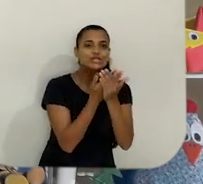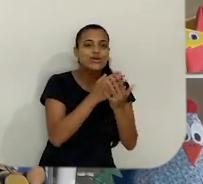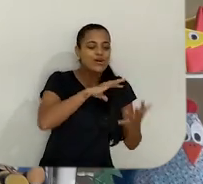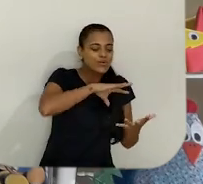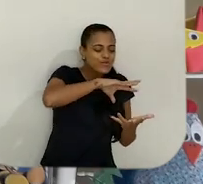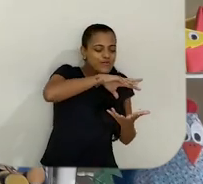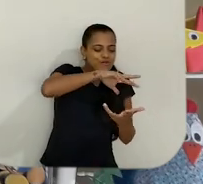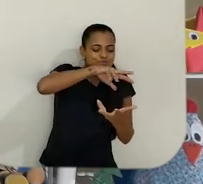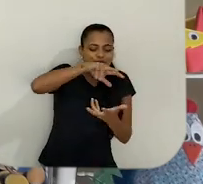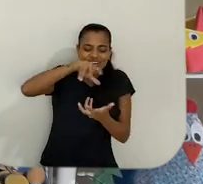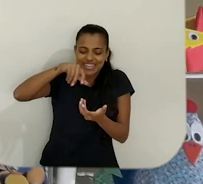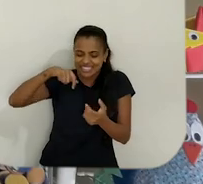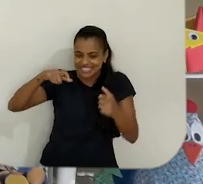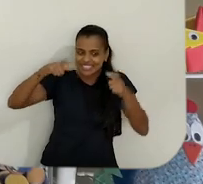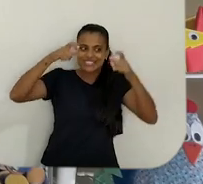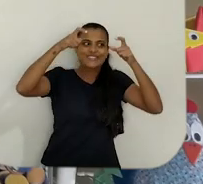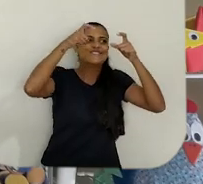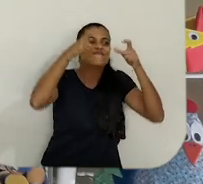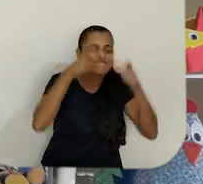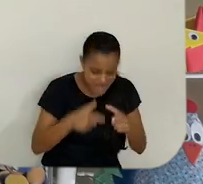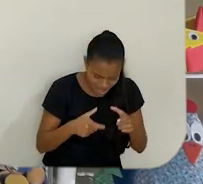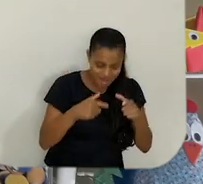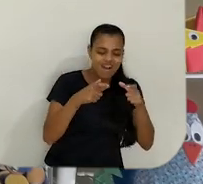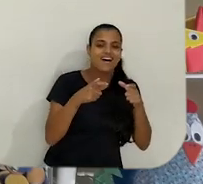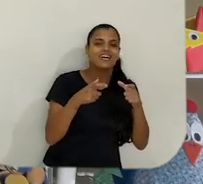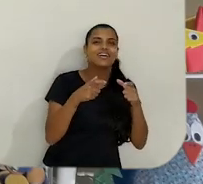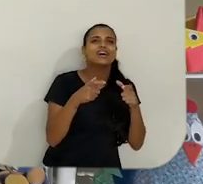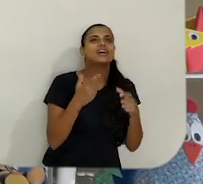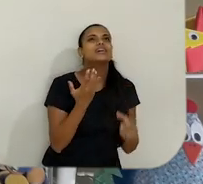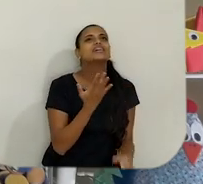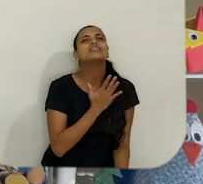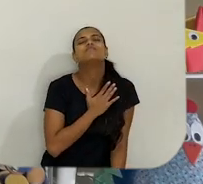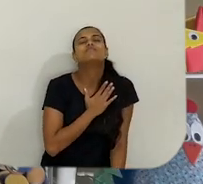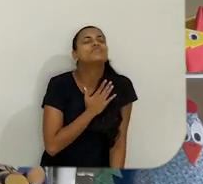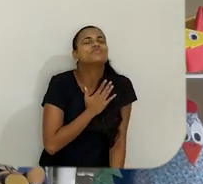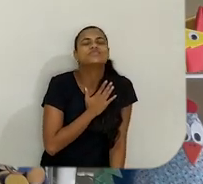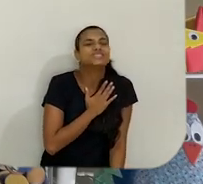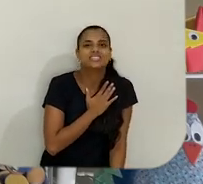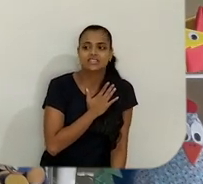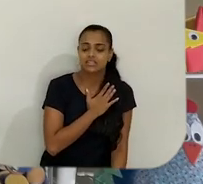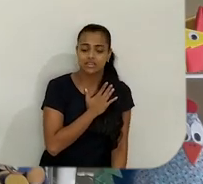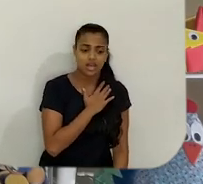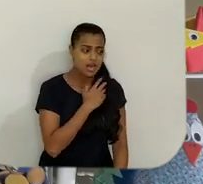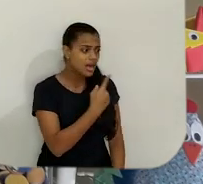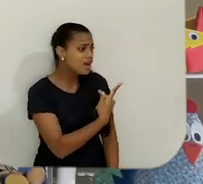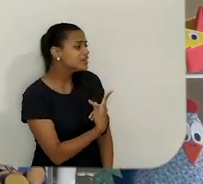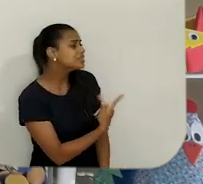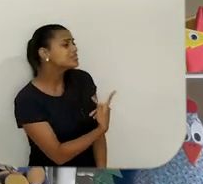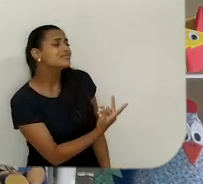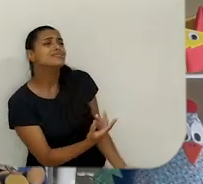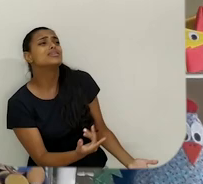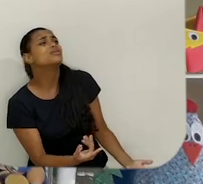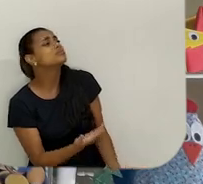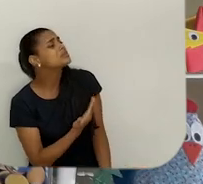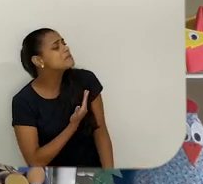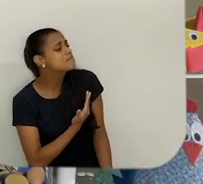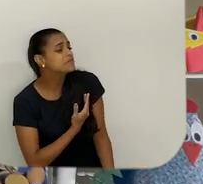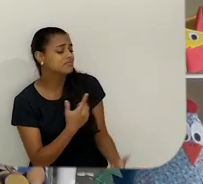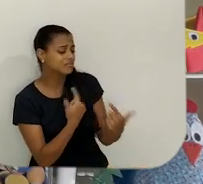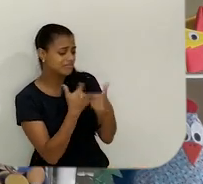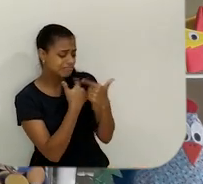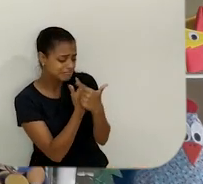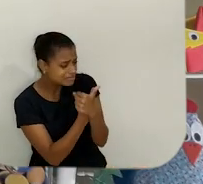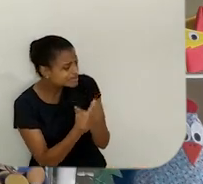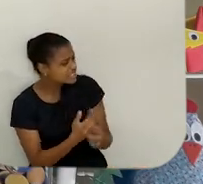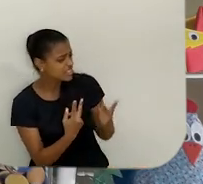todo no lugar só esse seus amigos rirem de mim e se eles fizerem como